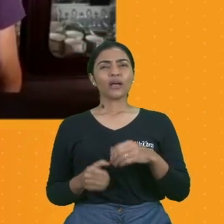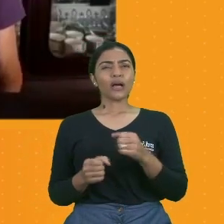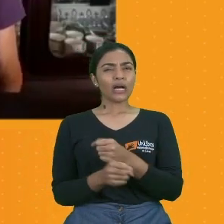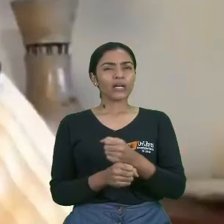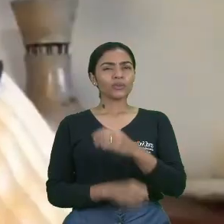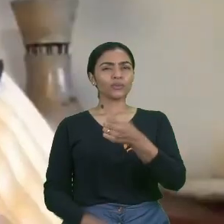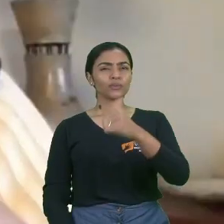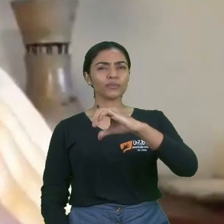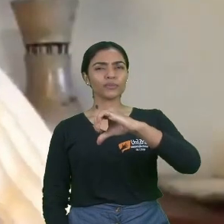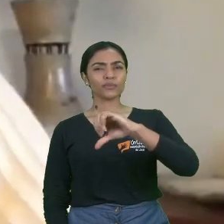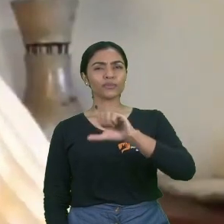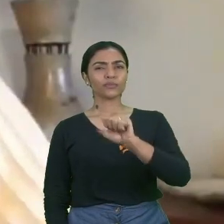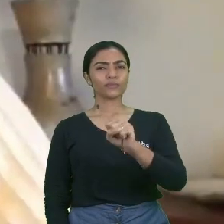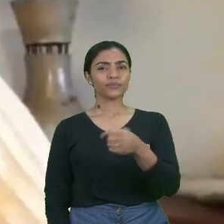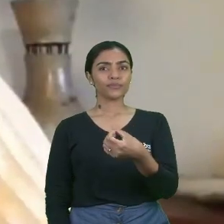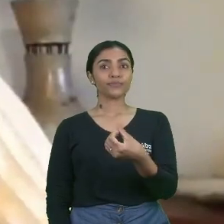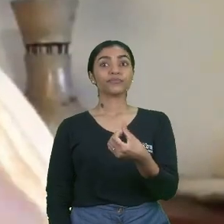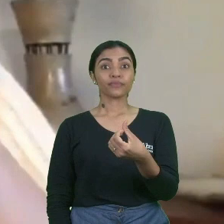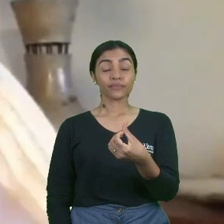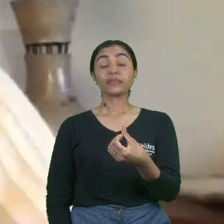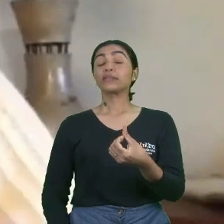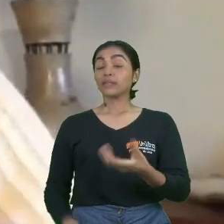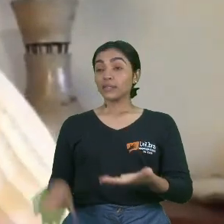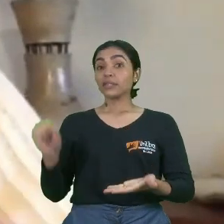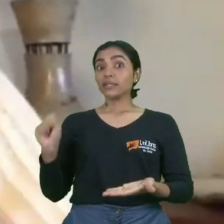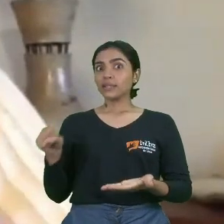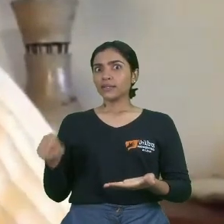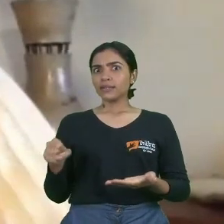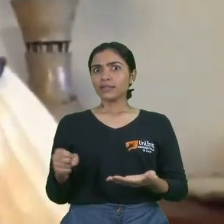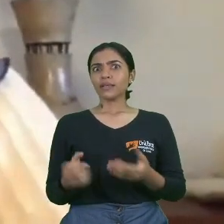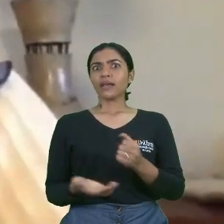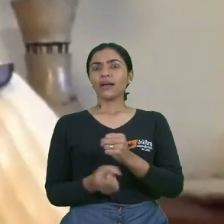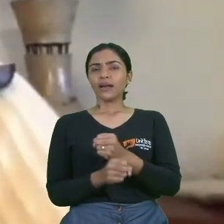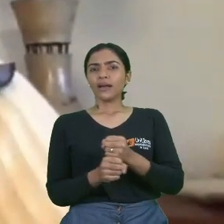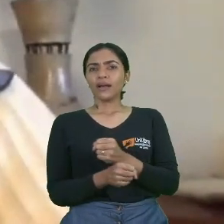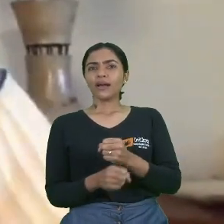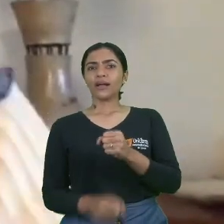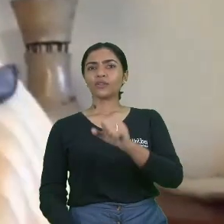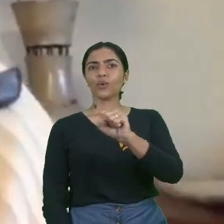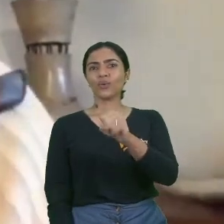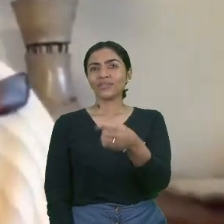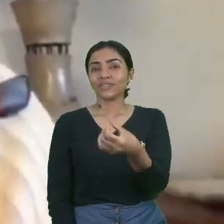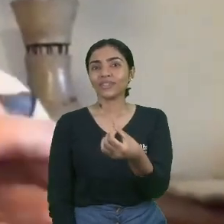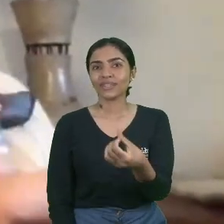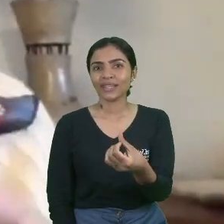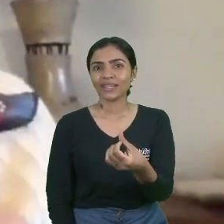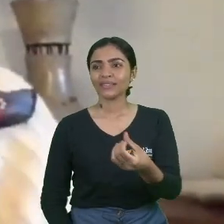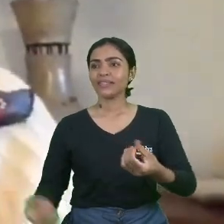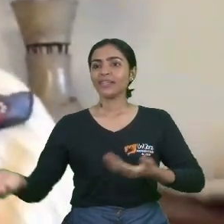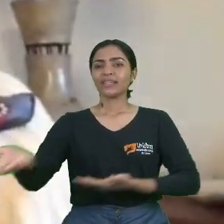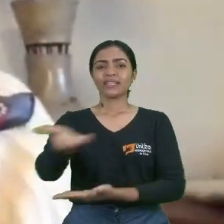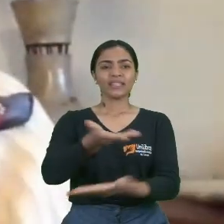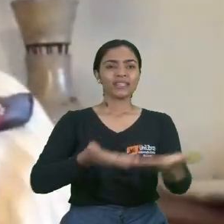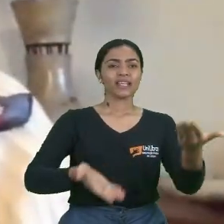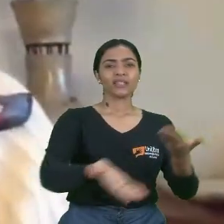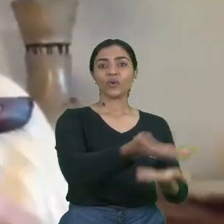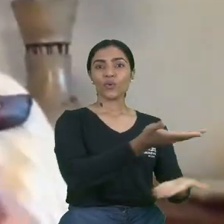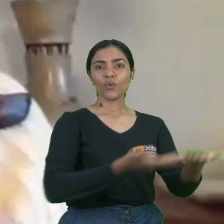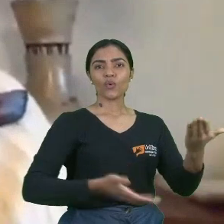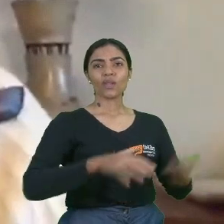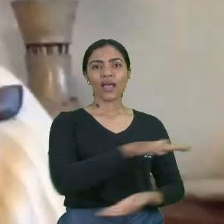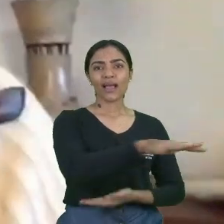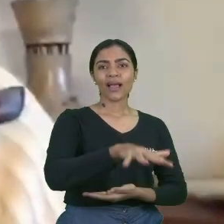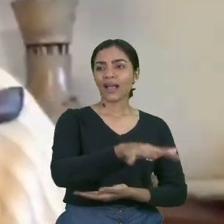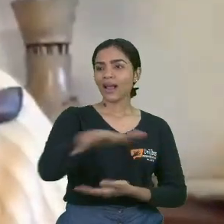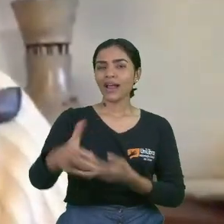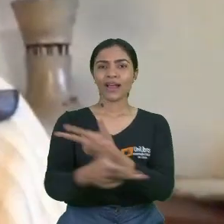beijos né então o livro de 86 que tem circulado em diversas áreas nós